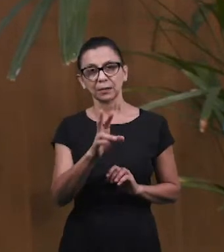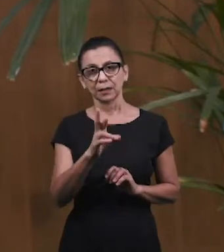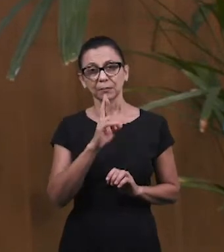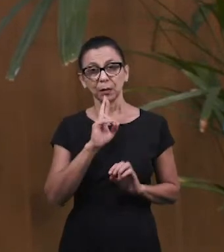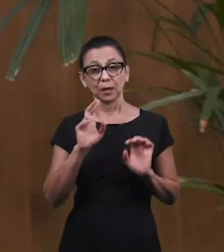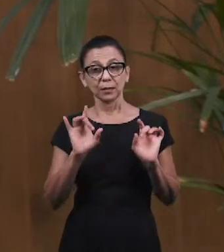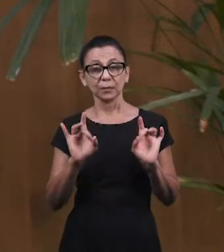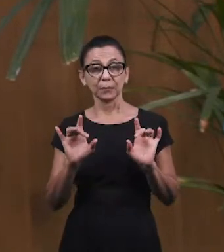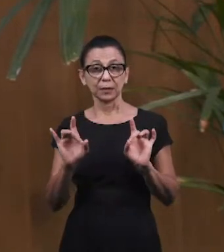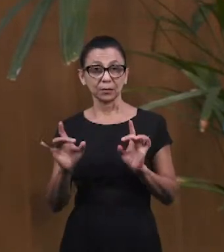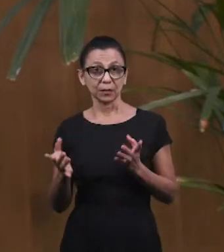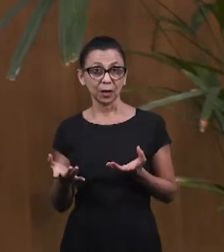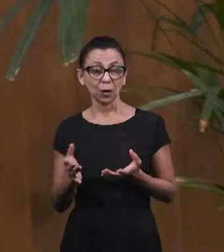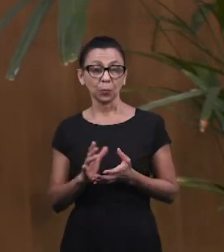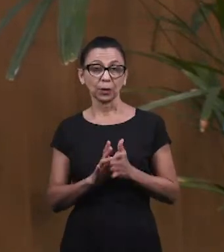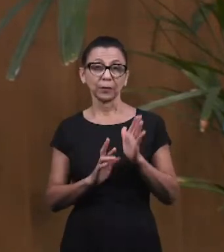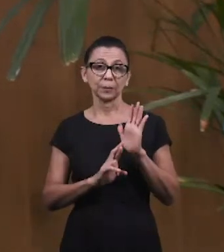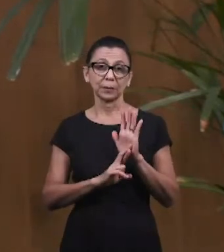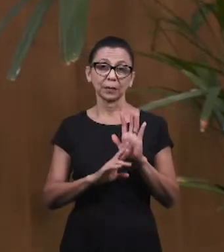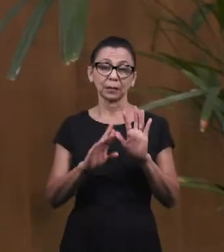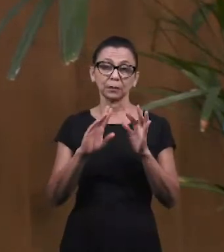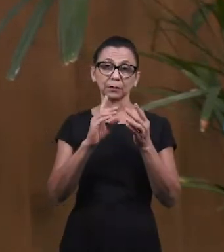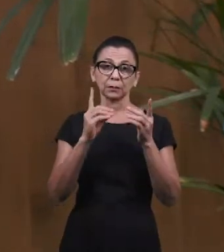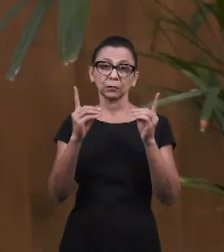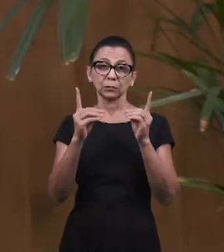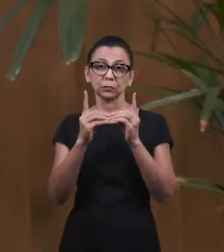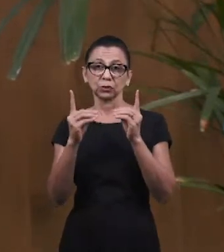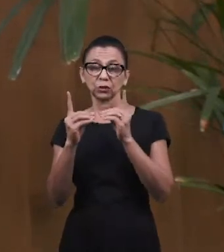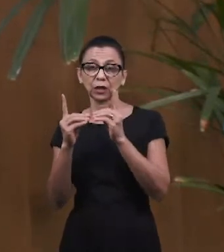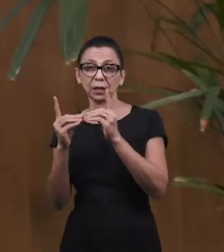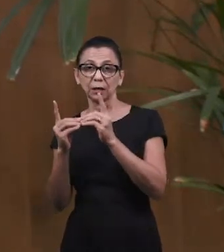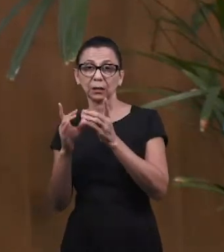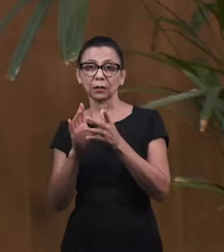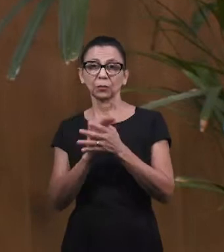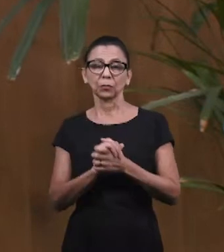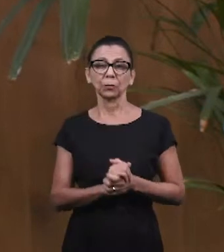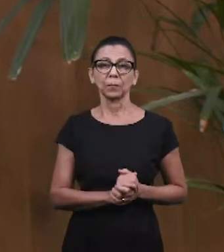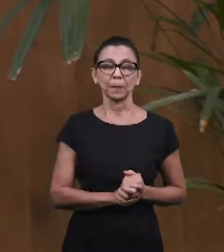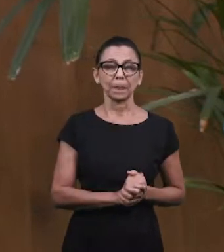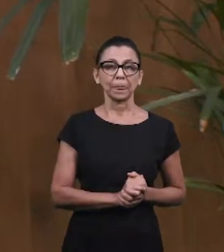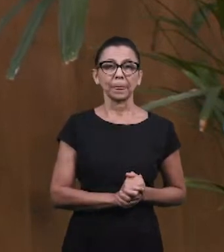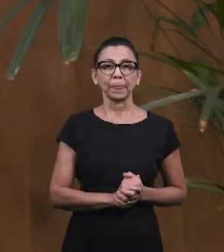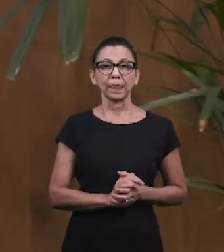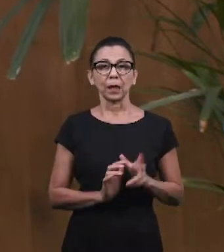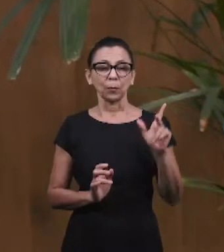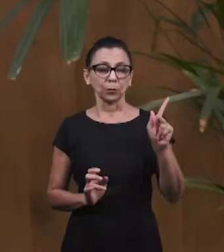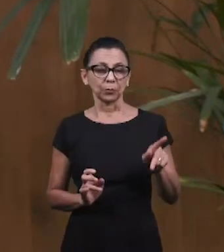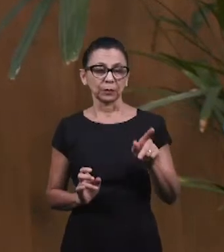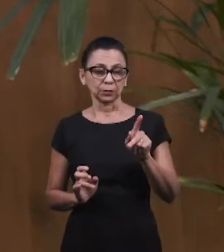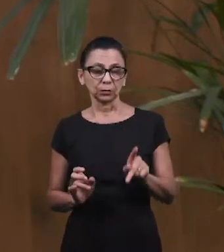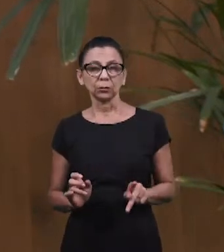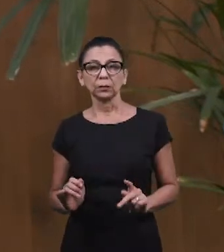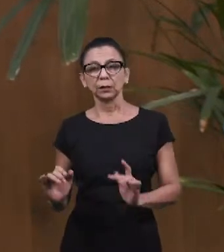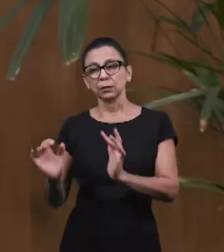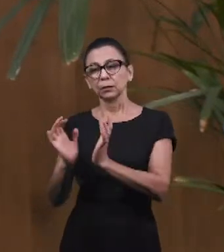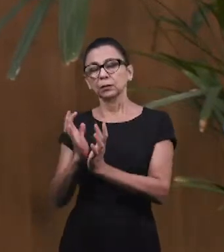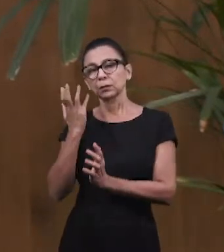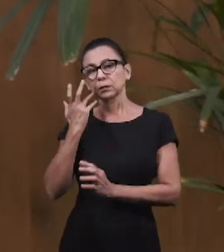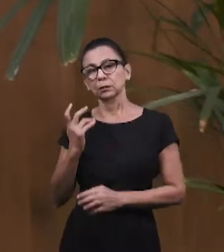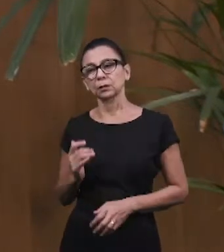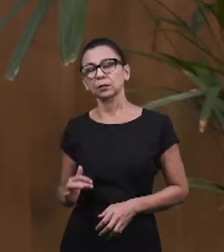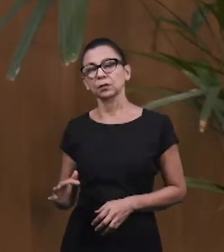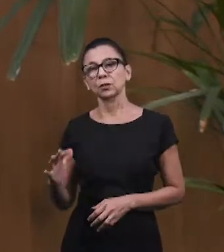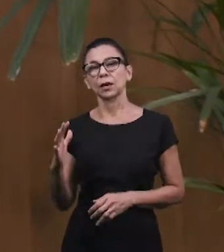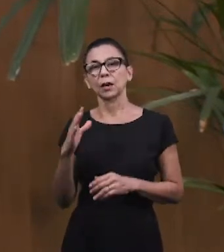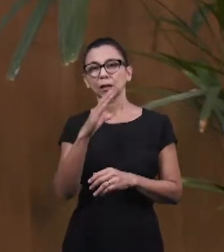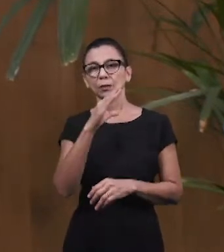vai representar um diálogo entre a professora e as crianças, intermediários e adolescentes.